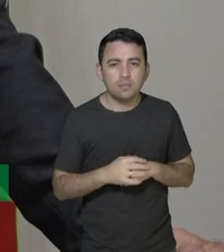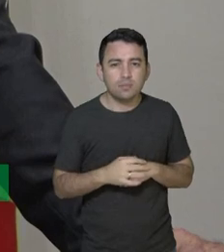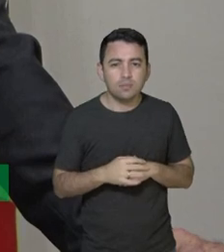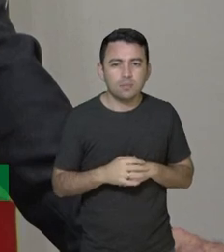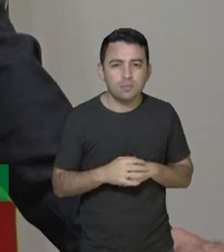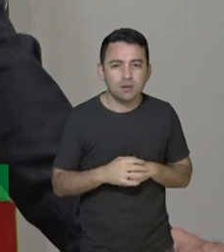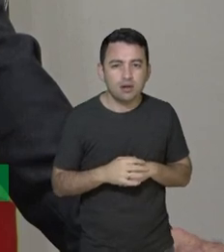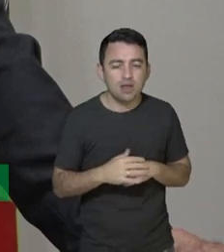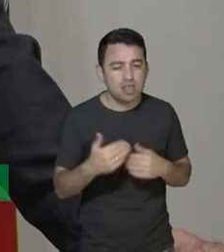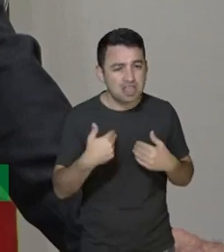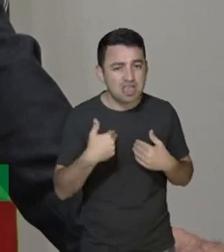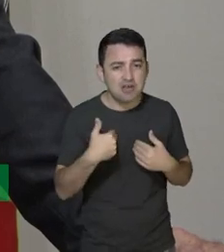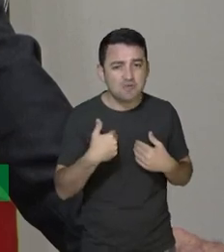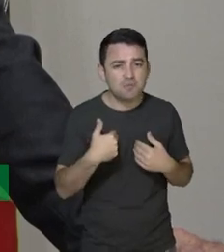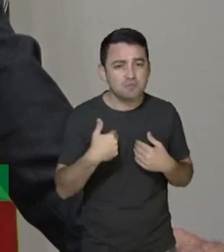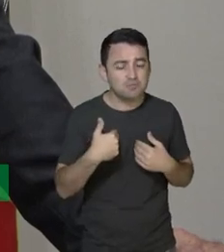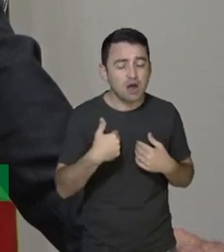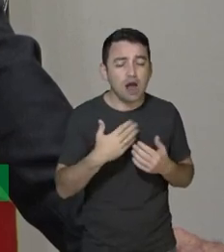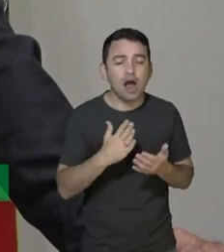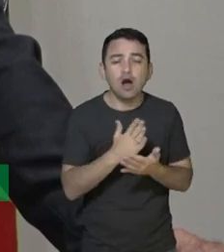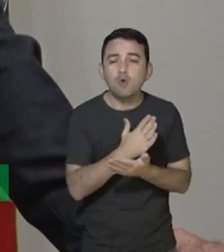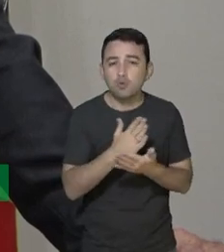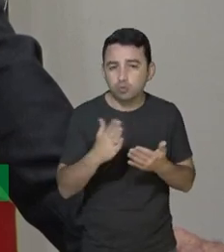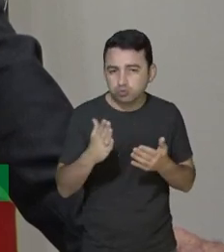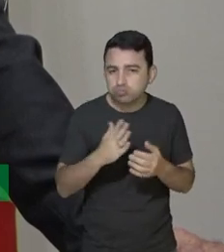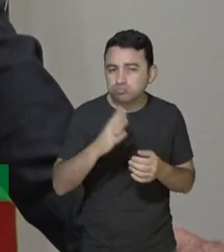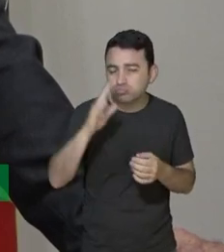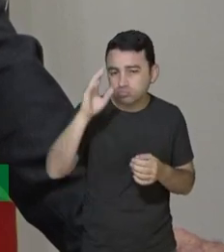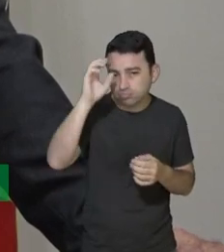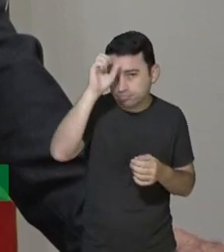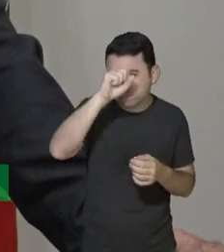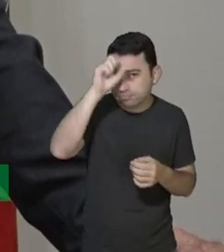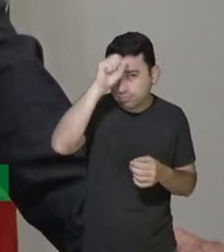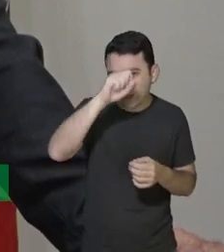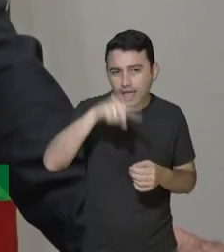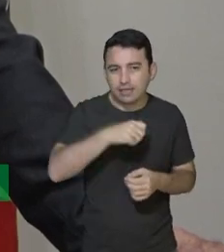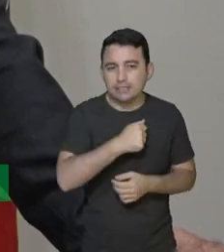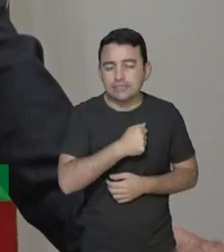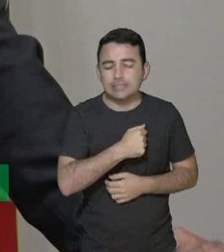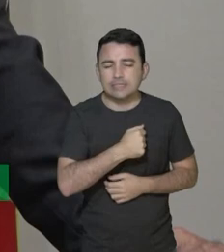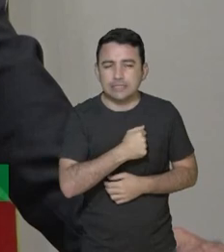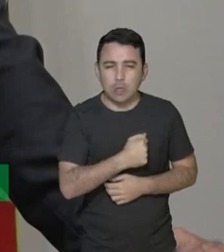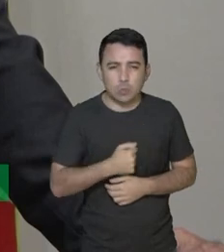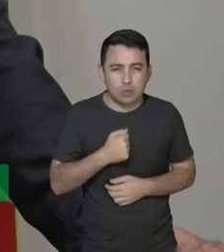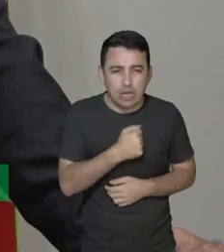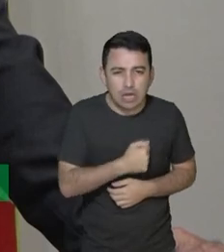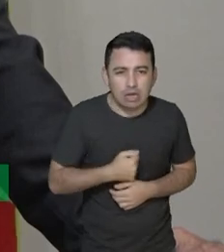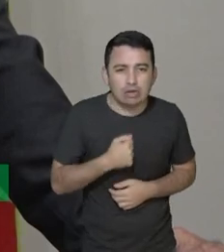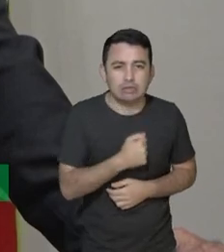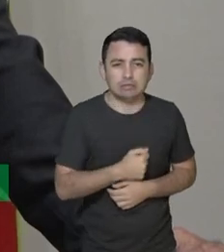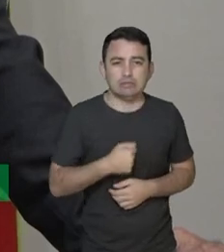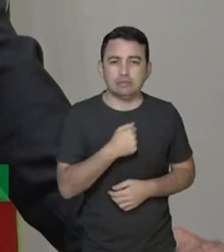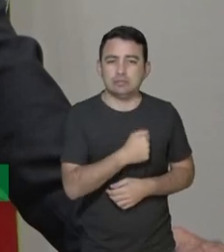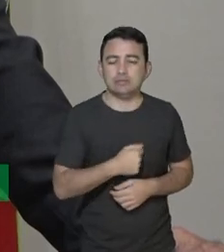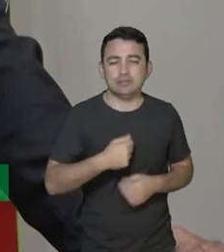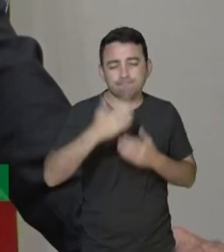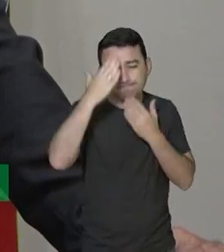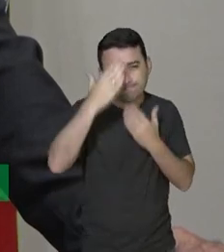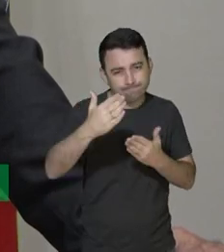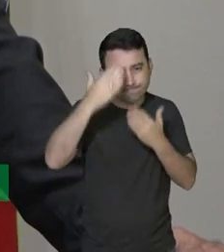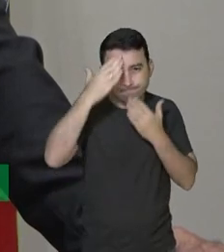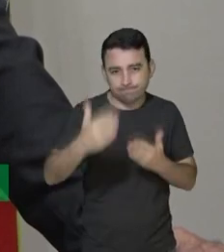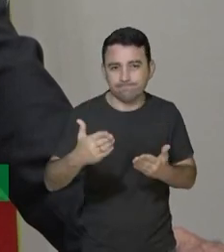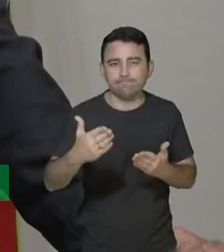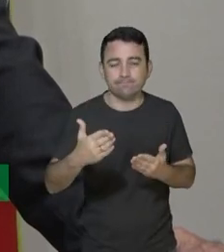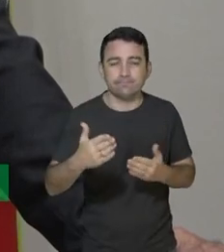com uma bandeira que poucos levam, de saudade, de gratidão, e não vai neste